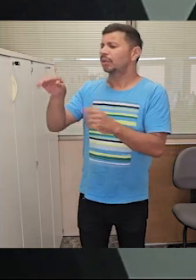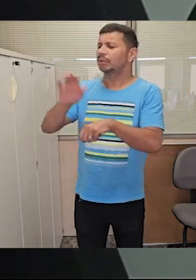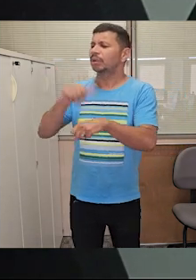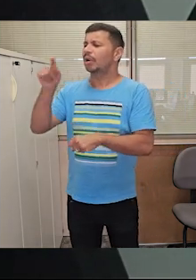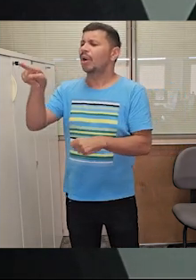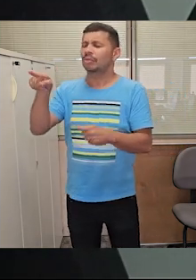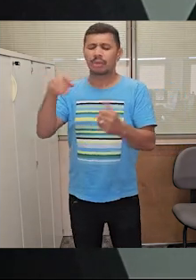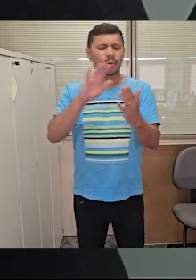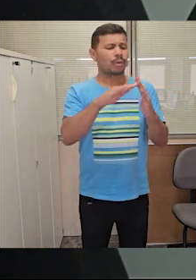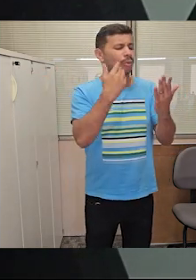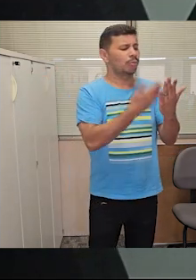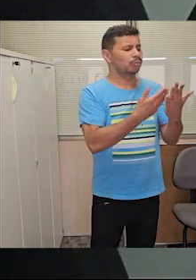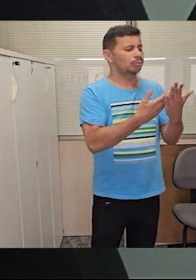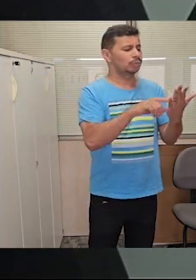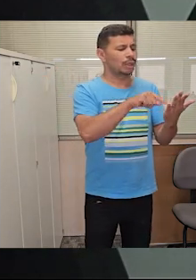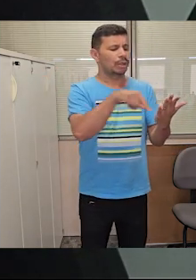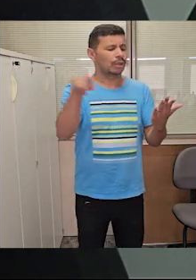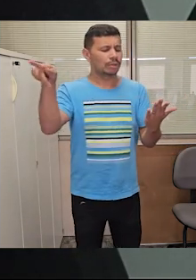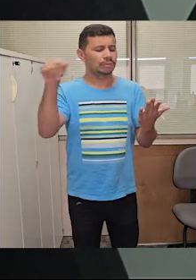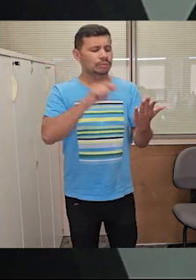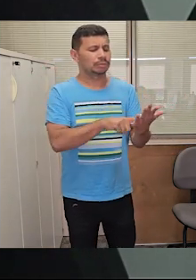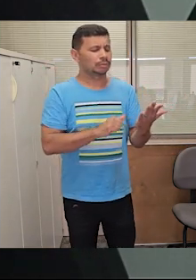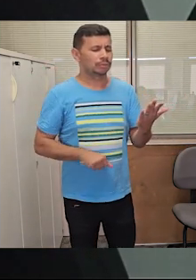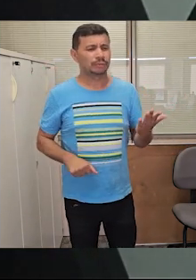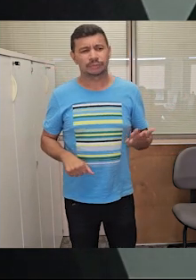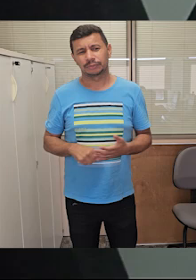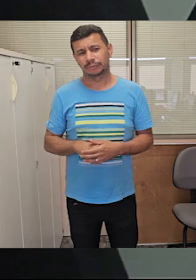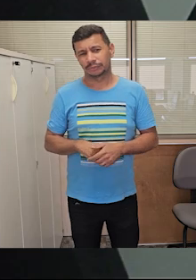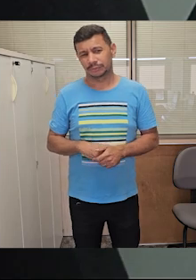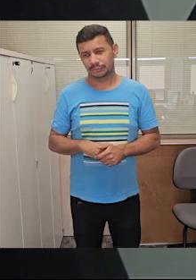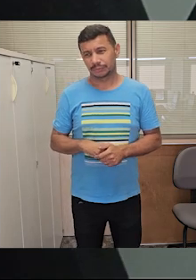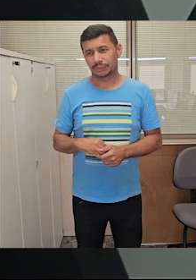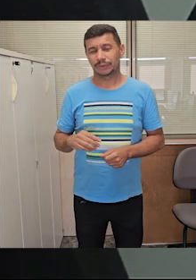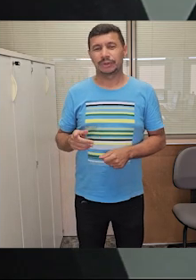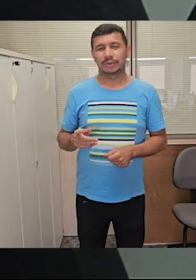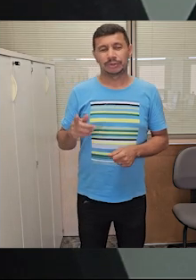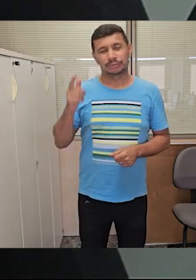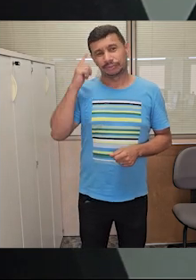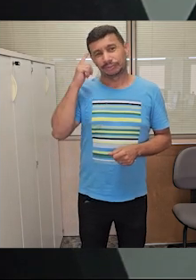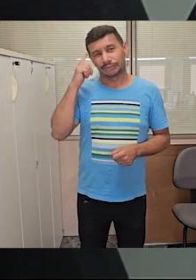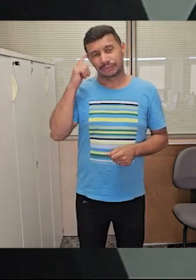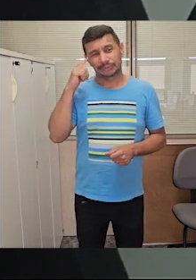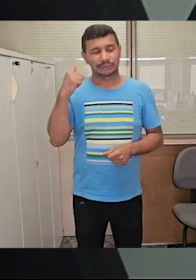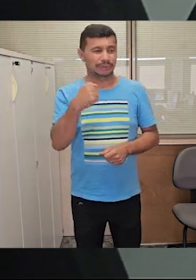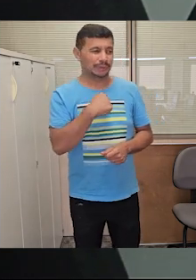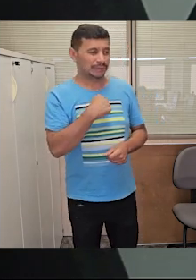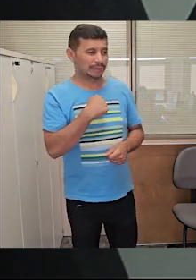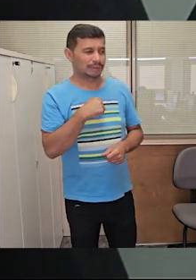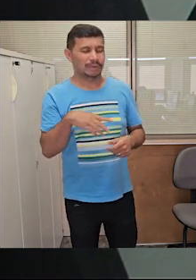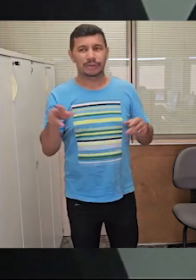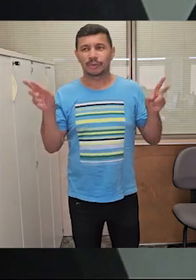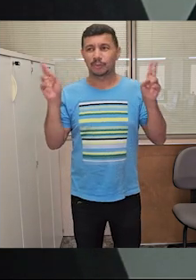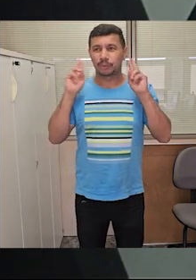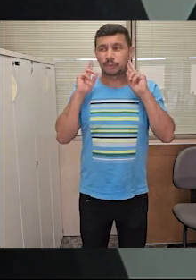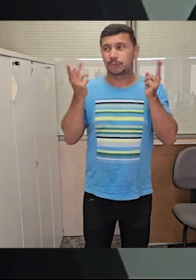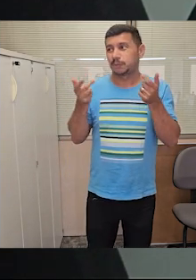chamou lá o operário estudante comunista. Bom, eu percebi que estava falando comigo, mas fiz de conta que não ouvi,